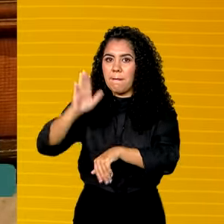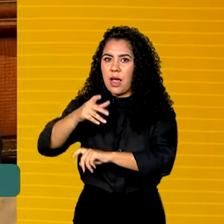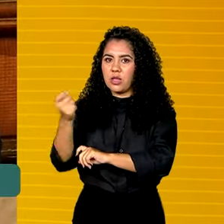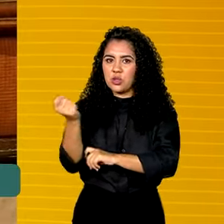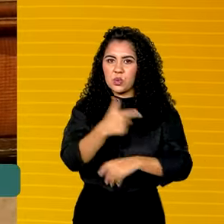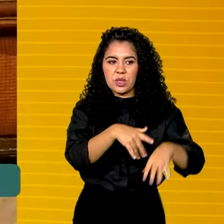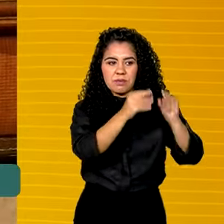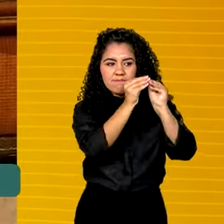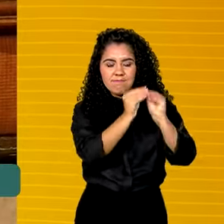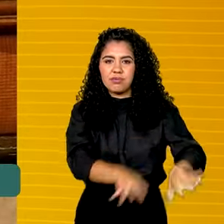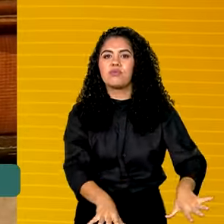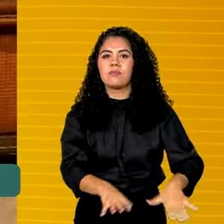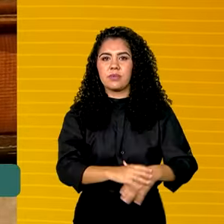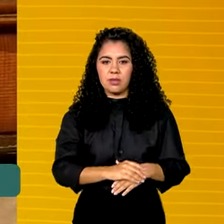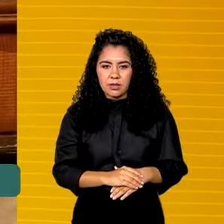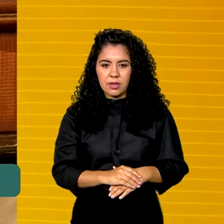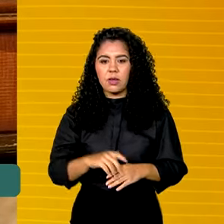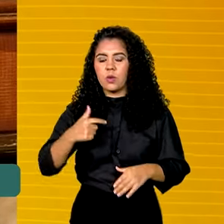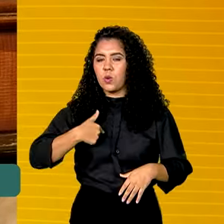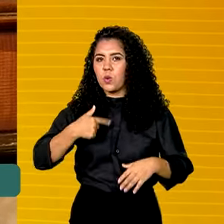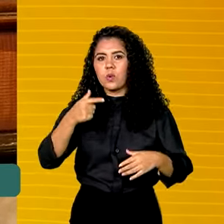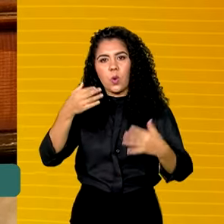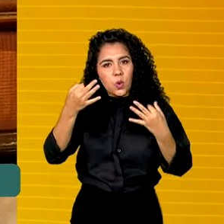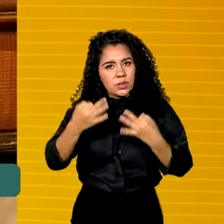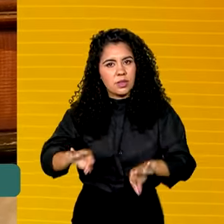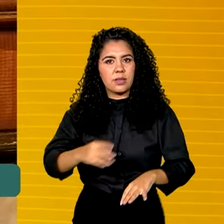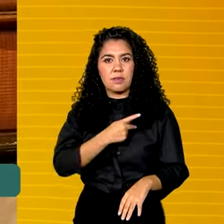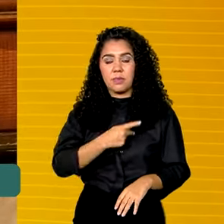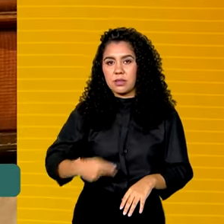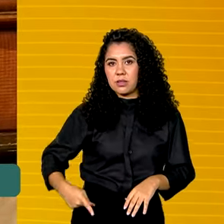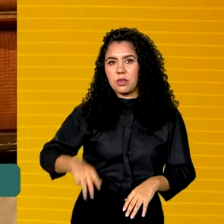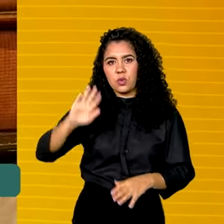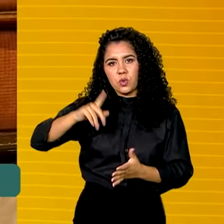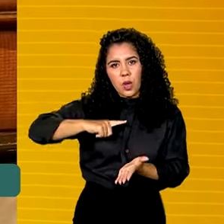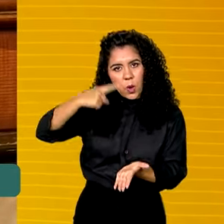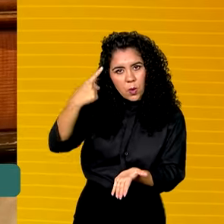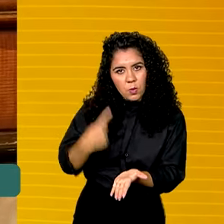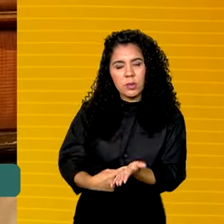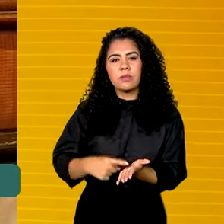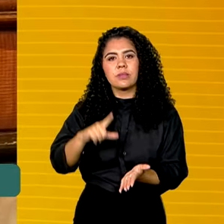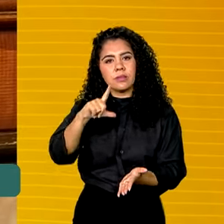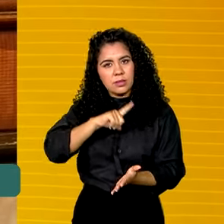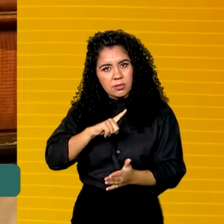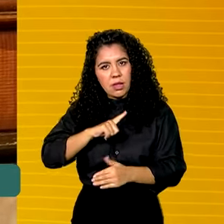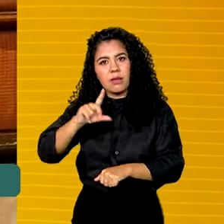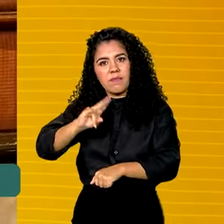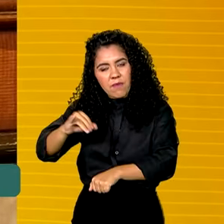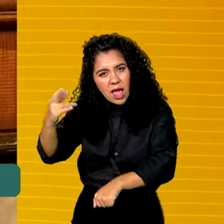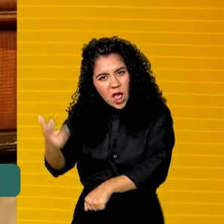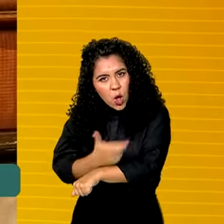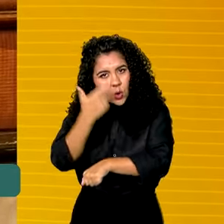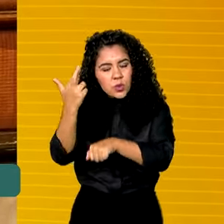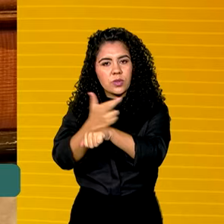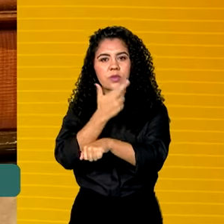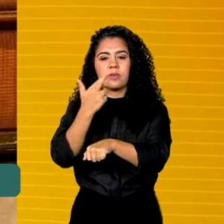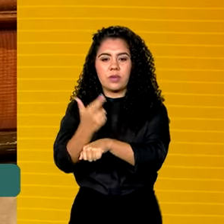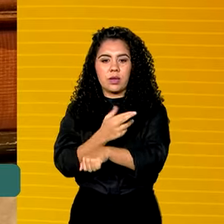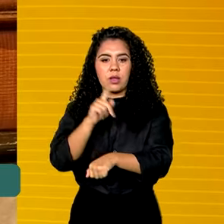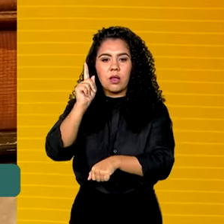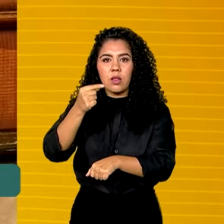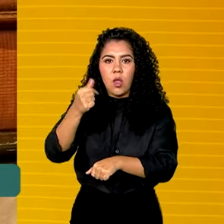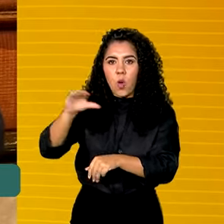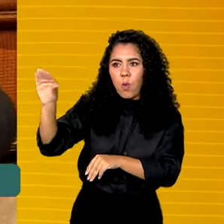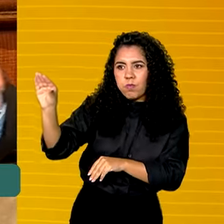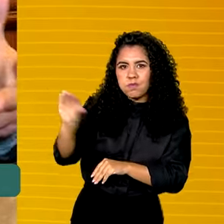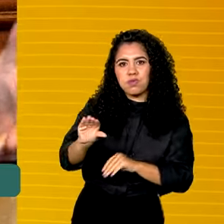não tenho dúvida compromisso do presidente Lula a reconstrução será maior que a destruição então haverá investimentos